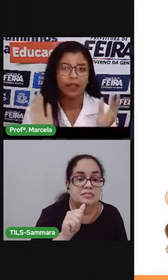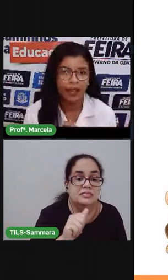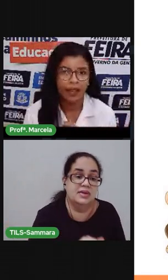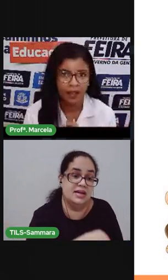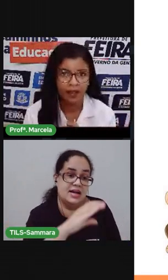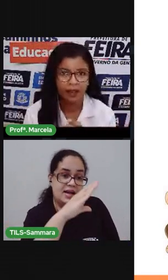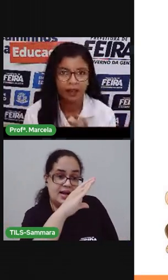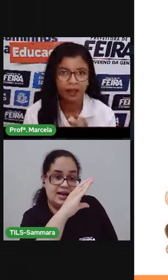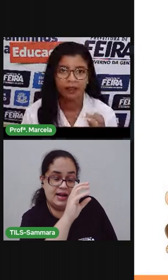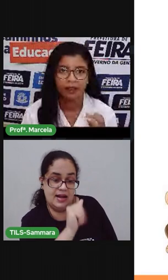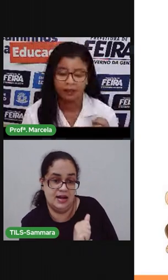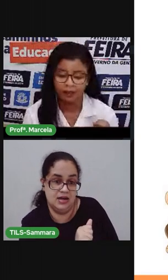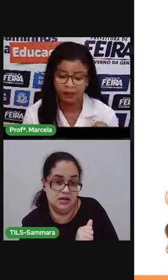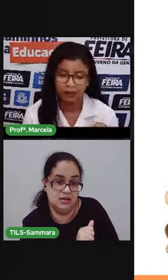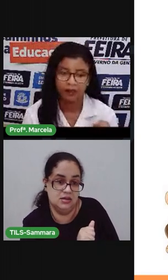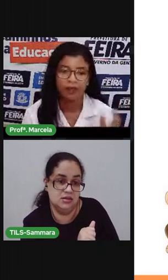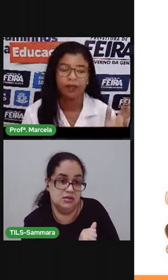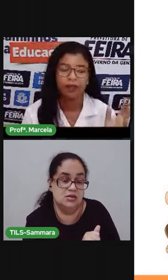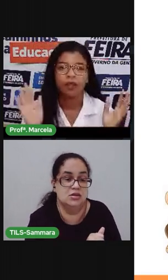Ca.